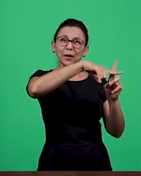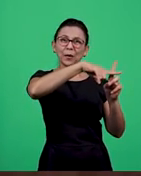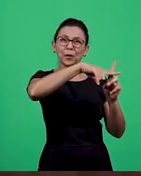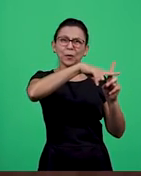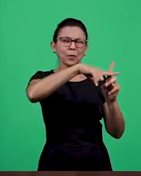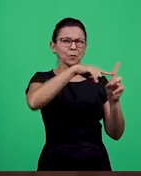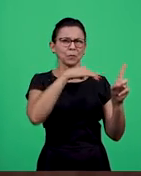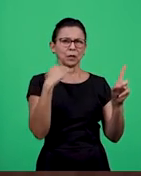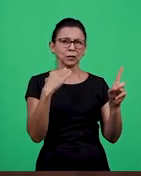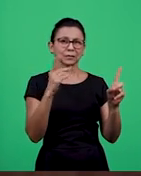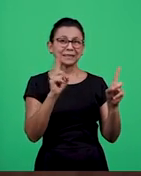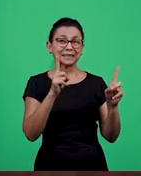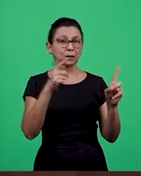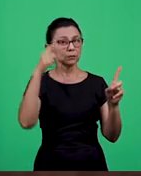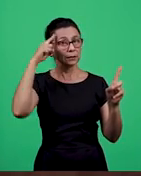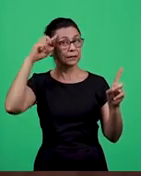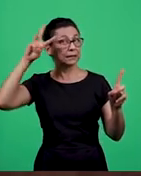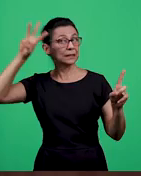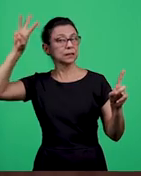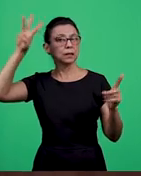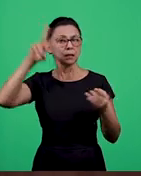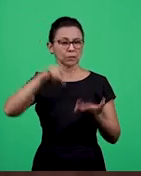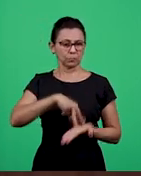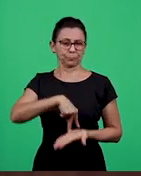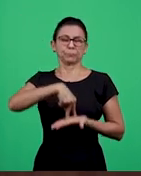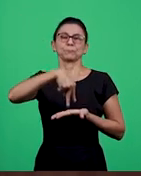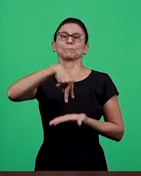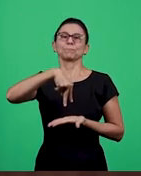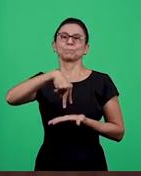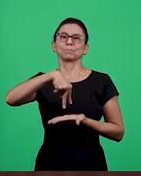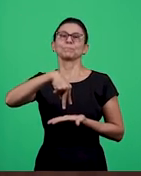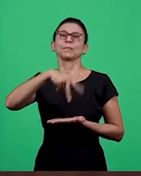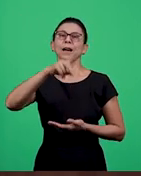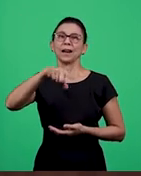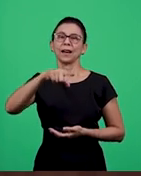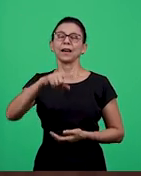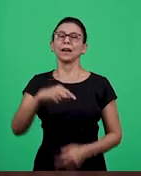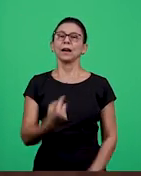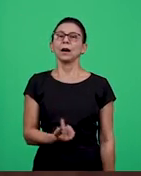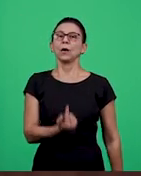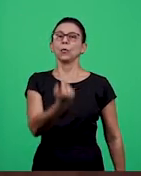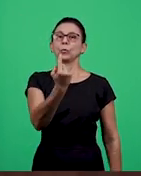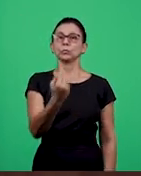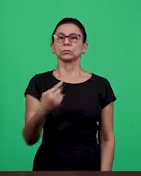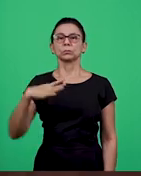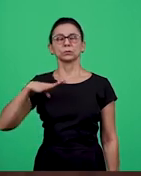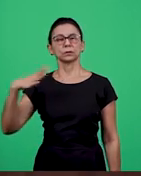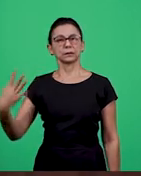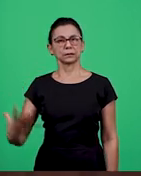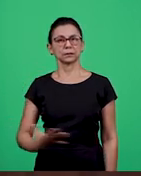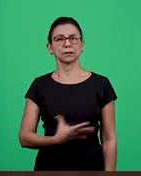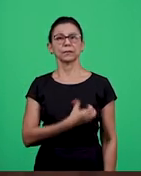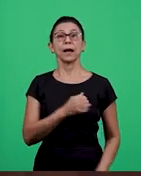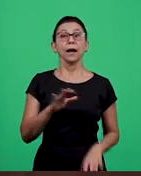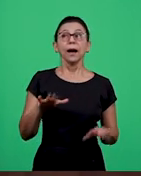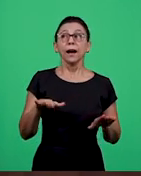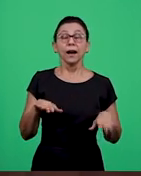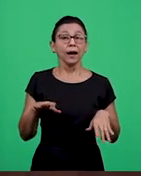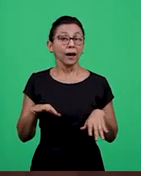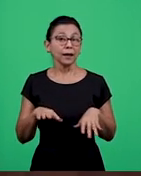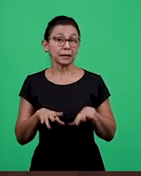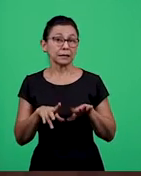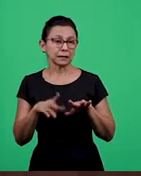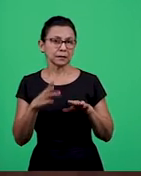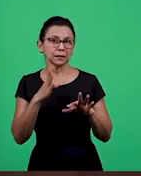né, no terceiro dia, e é o nosso único Salvador. Outra coisa que ele